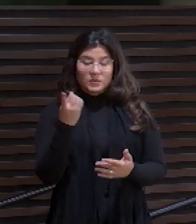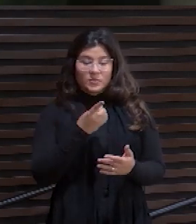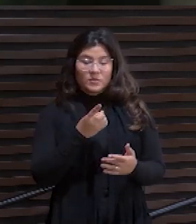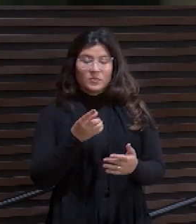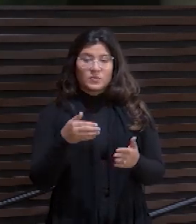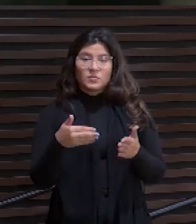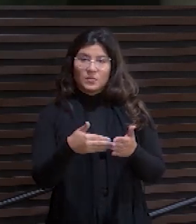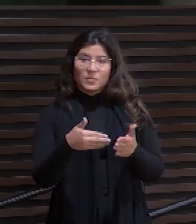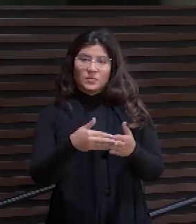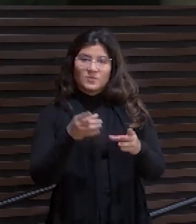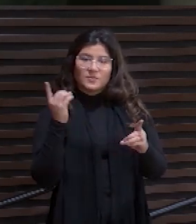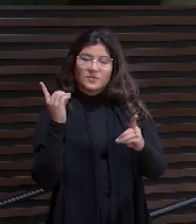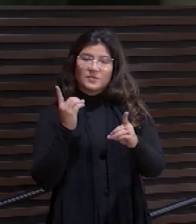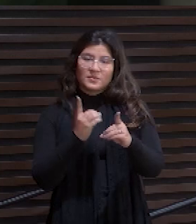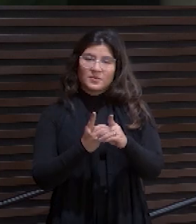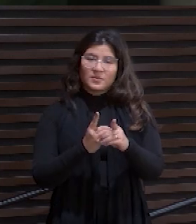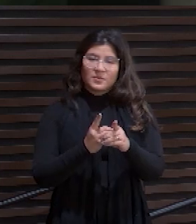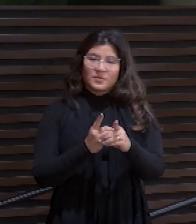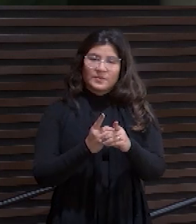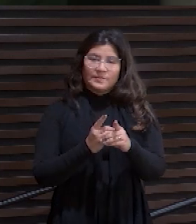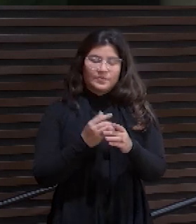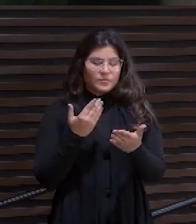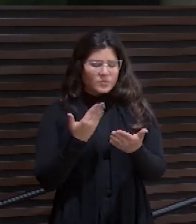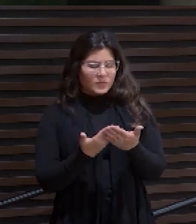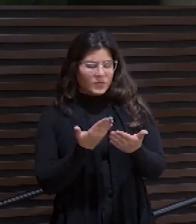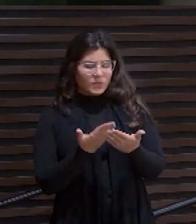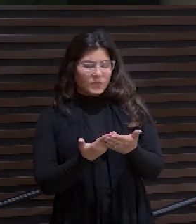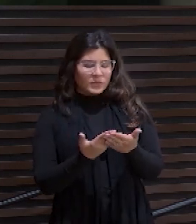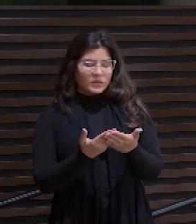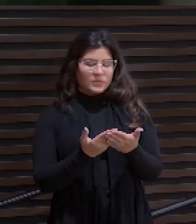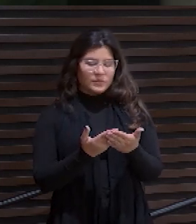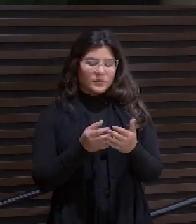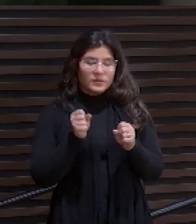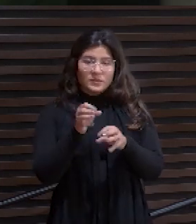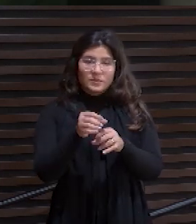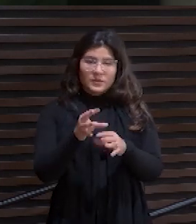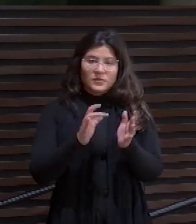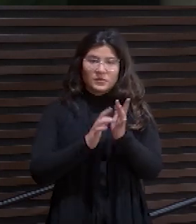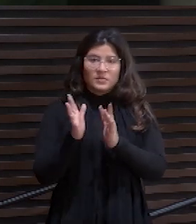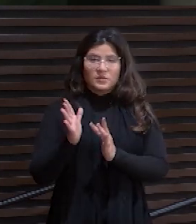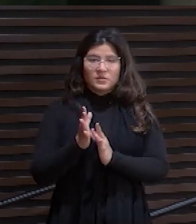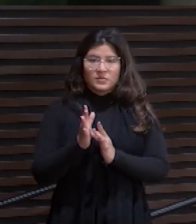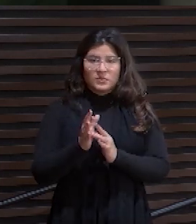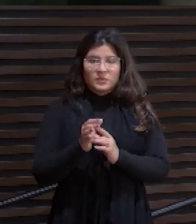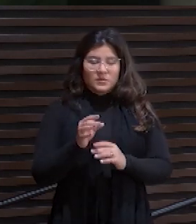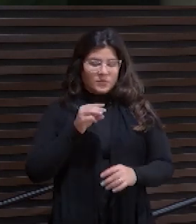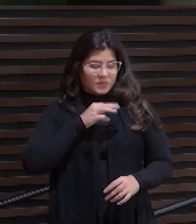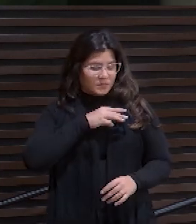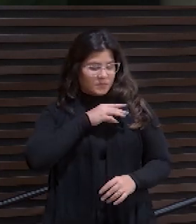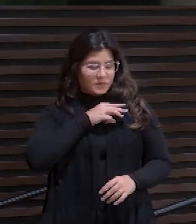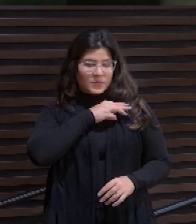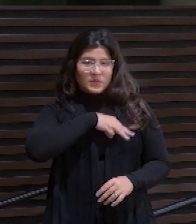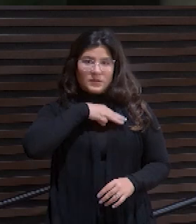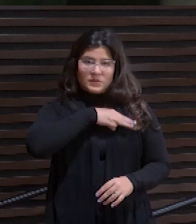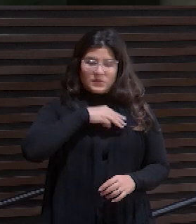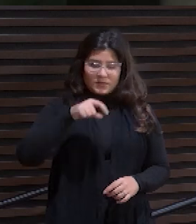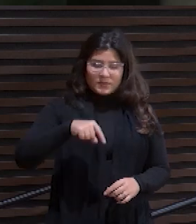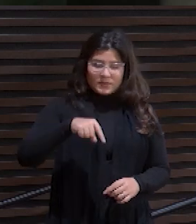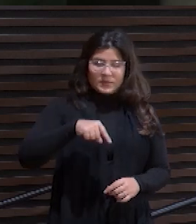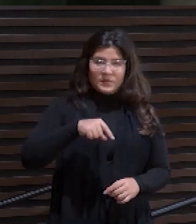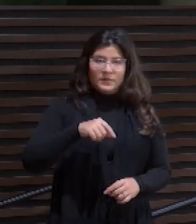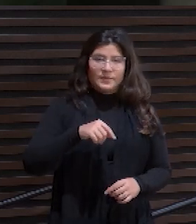aqui, caminhando em alguns ensinamentos de Jesus em seu ministério terreno, antes de sua crucificação, enquanto ele esteve aqui na